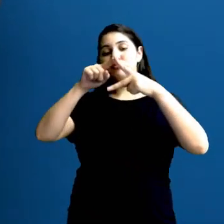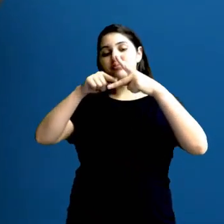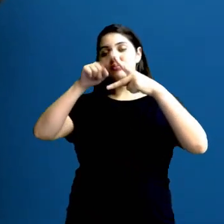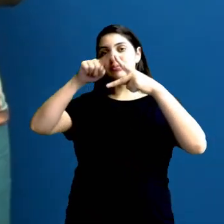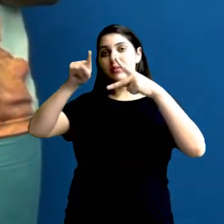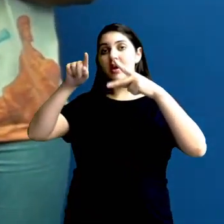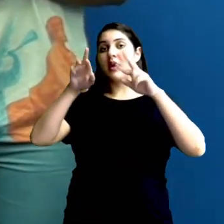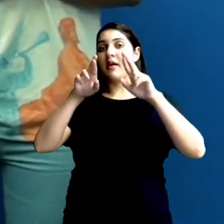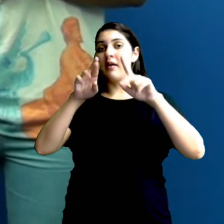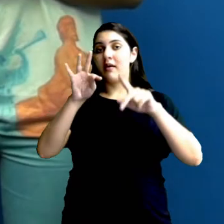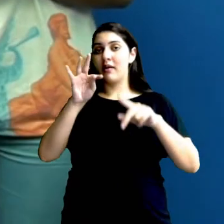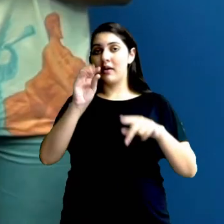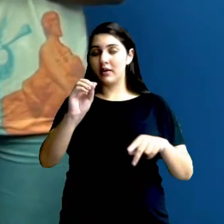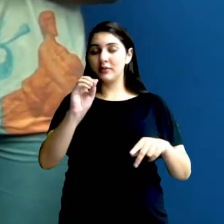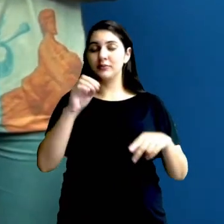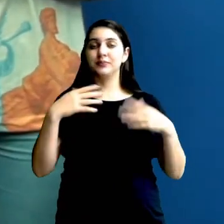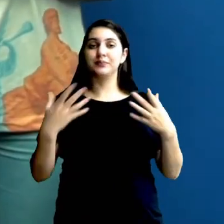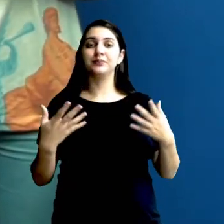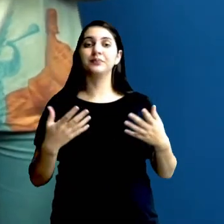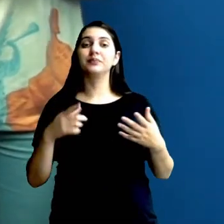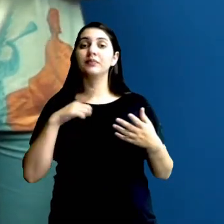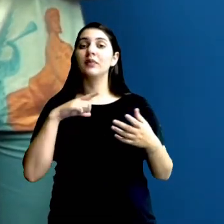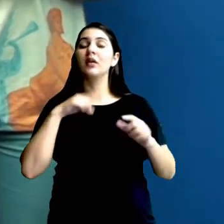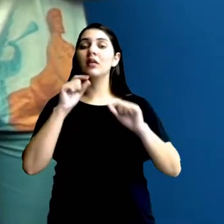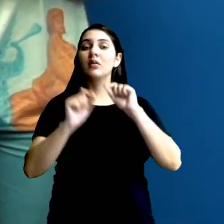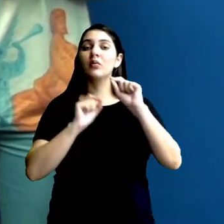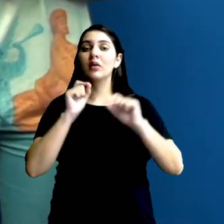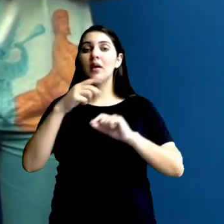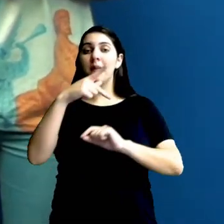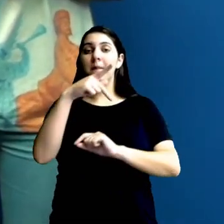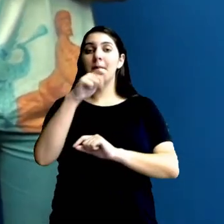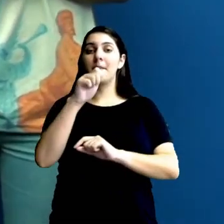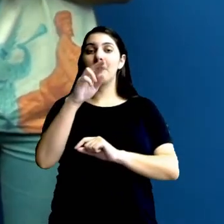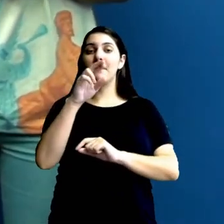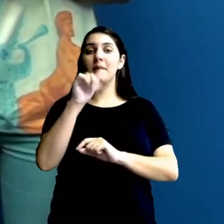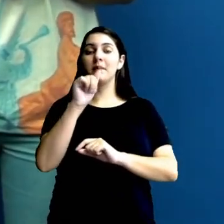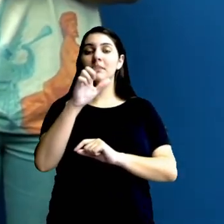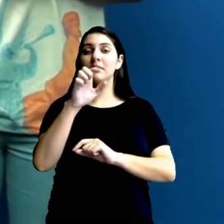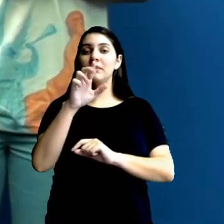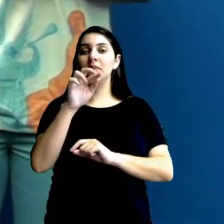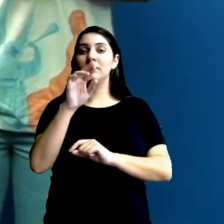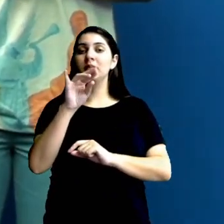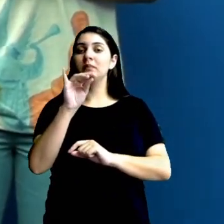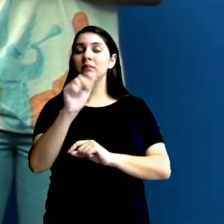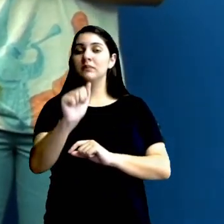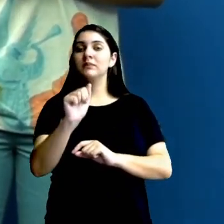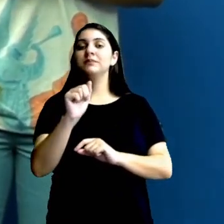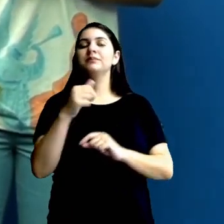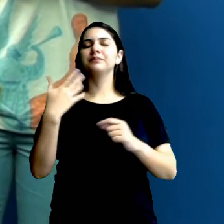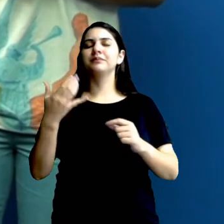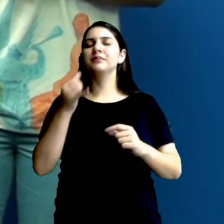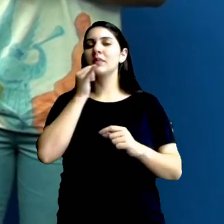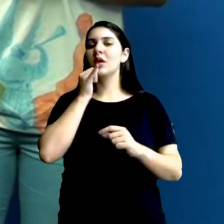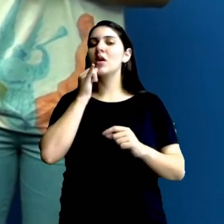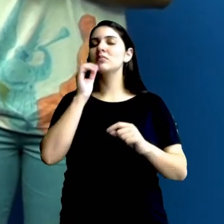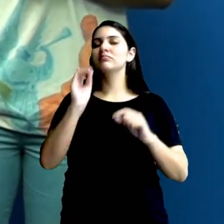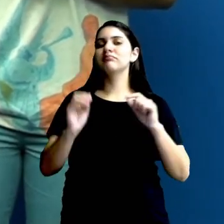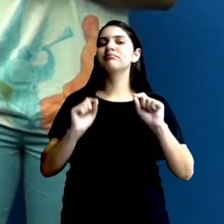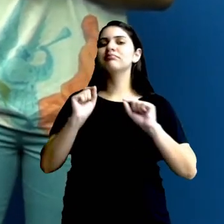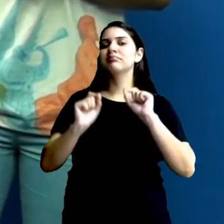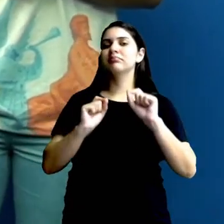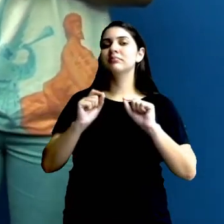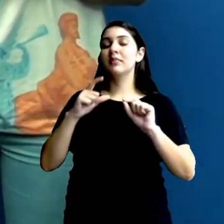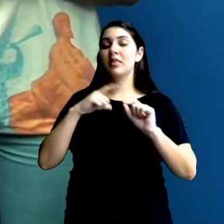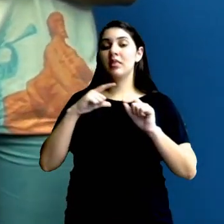retos. Nós temos também o paralelogramo propriamente dito. O paralelogramo, ele